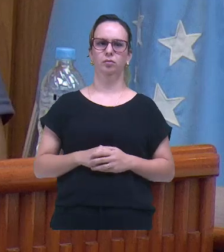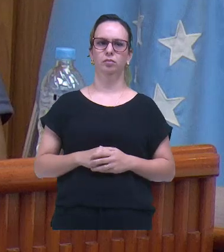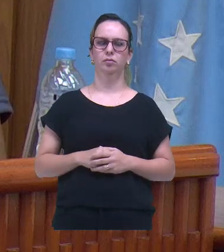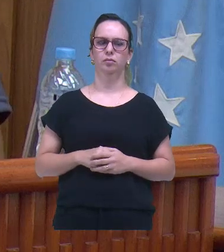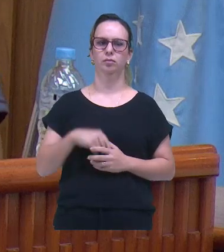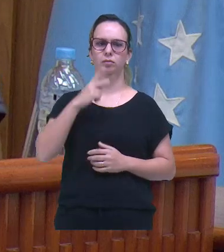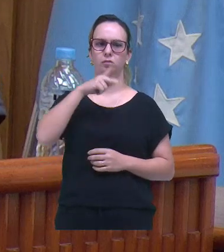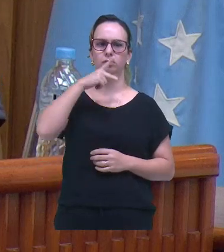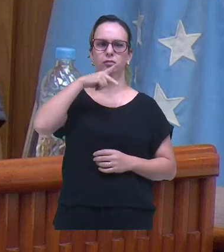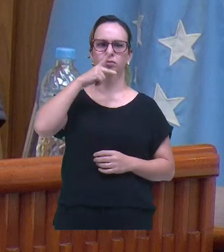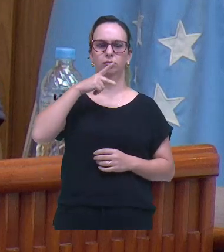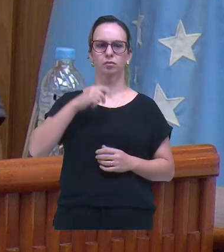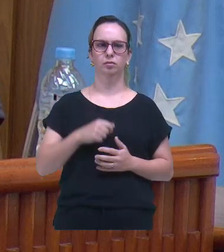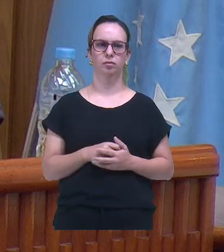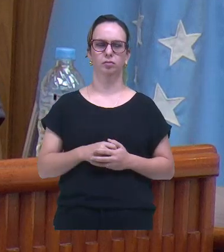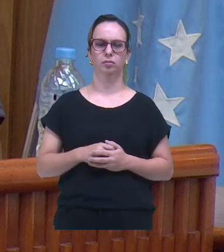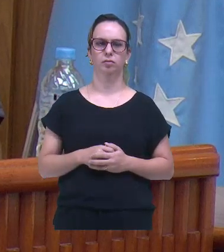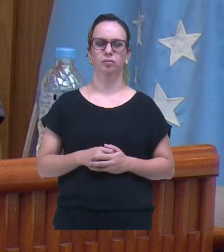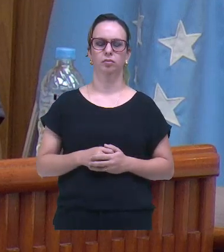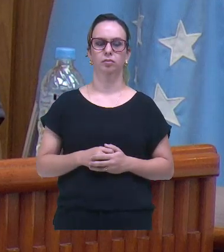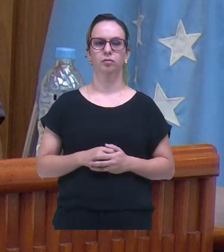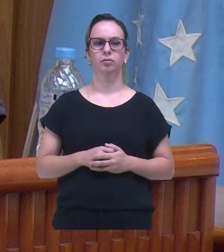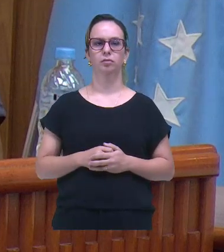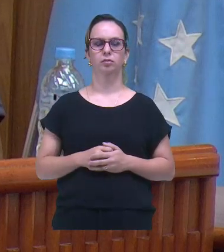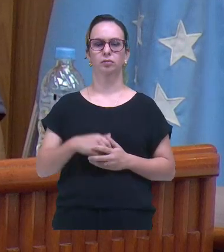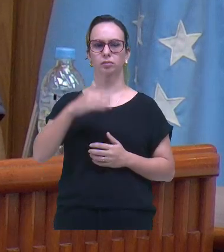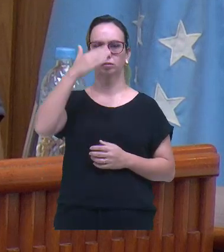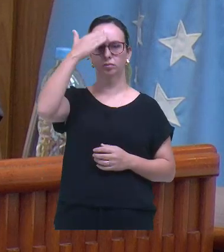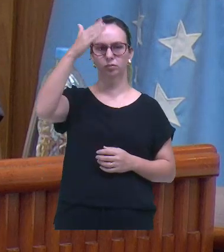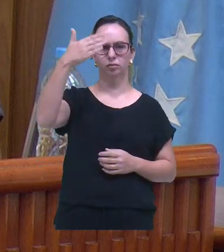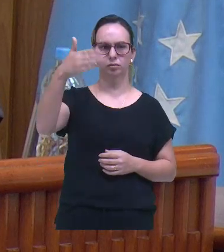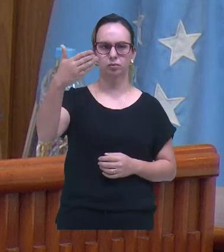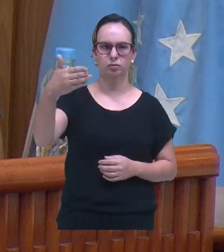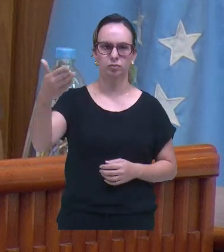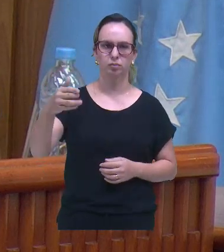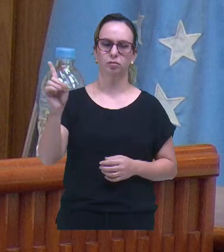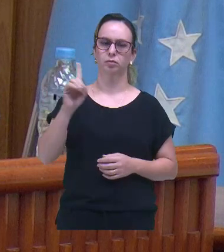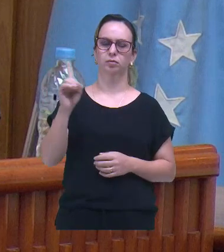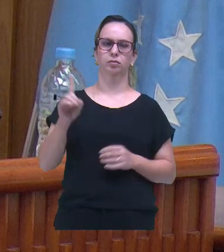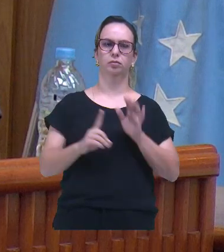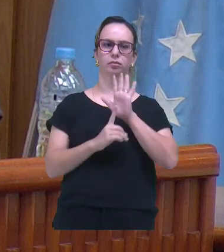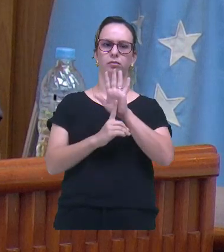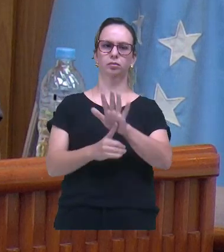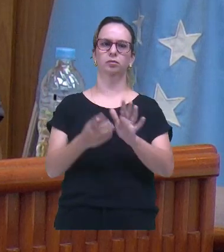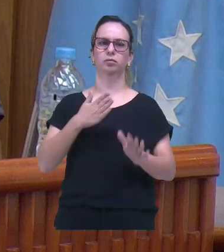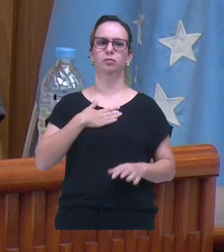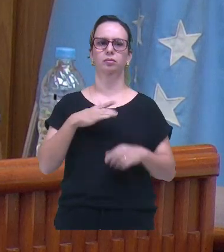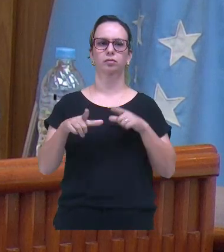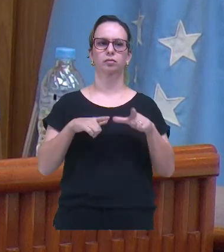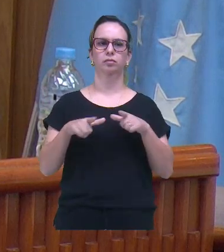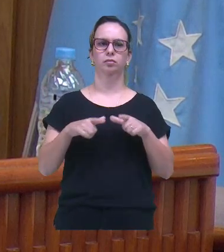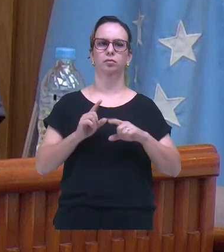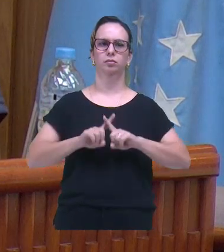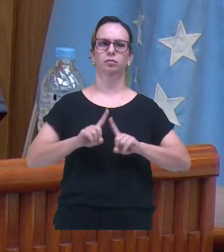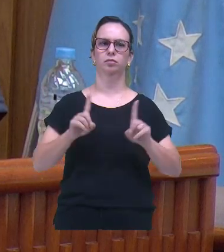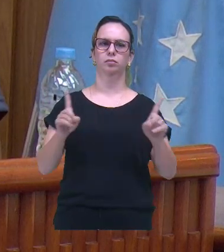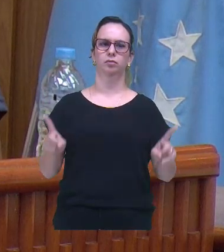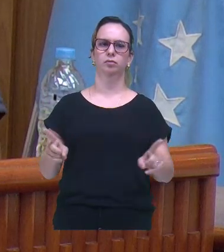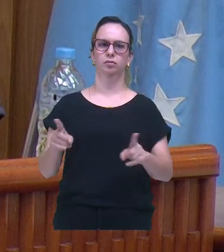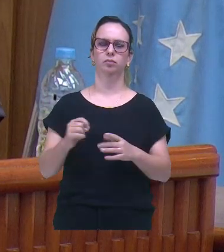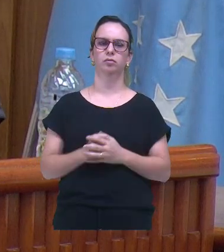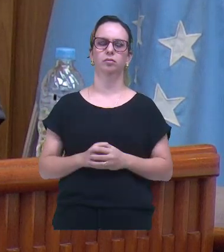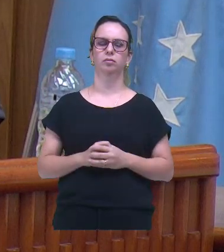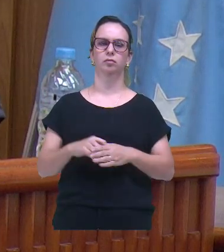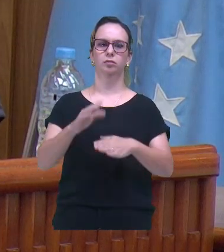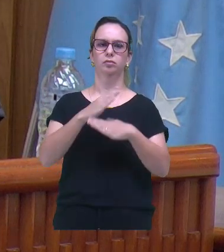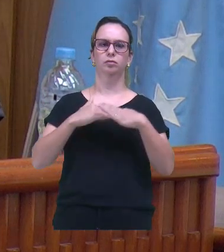Declaro que a conquista dessa honraria não representa apenas o meu esforço individual, mas a mobilização de força de